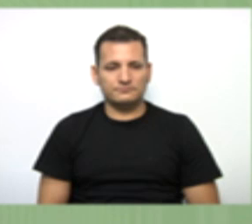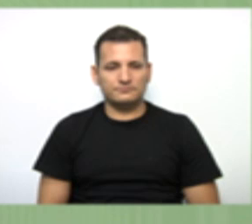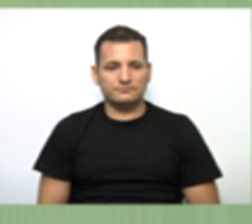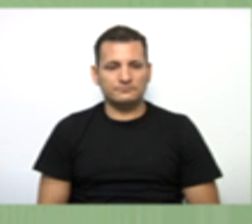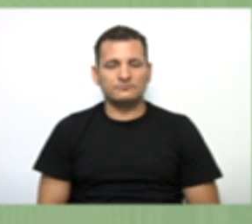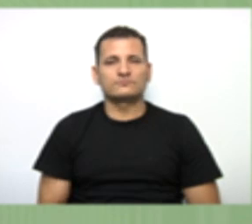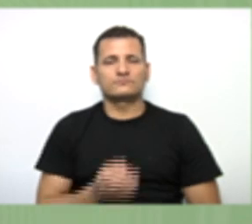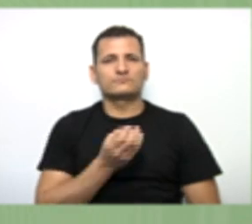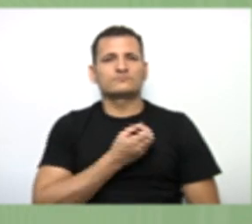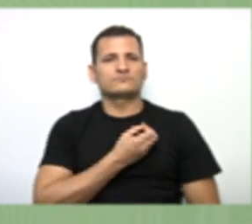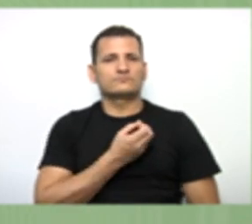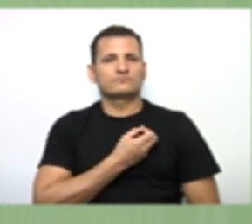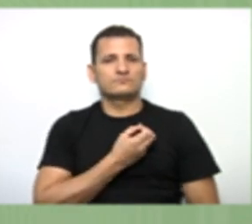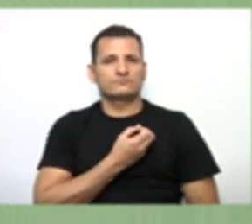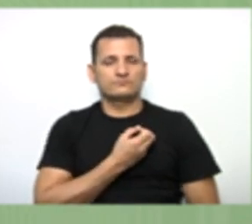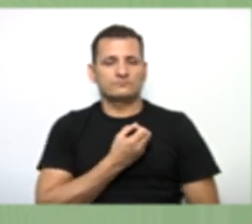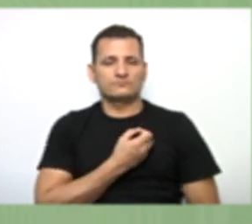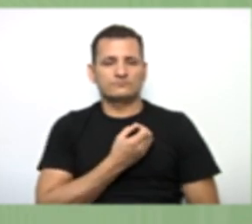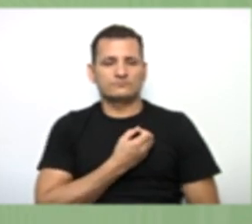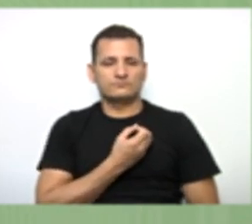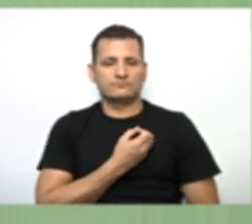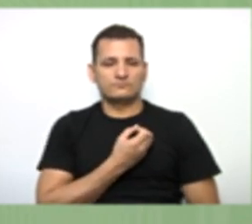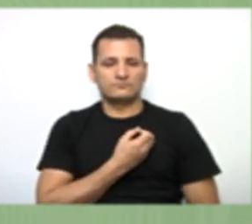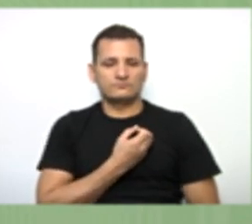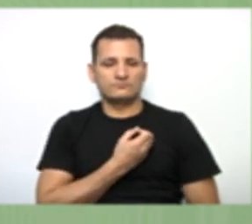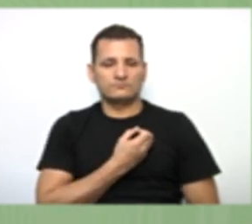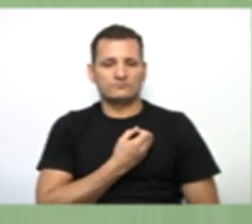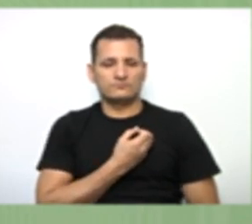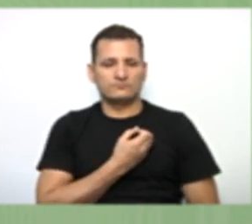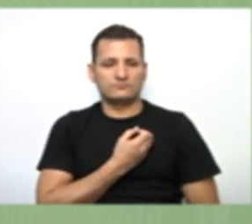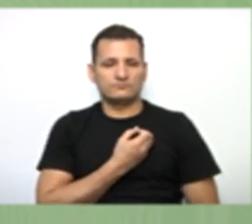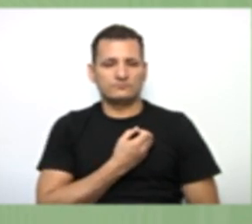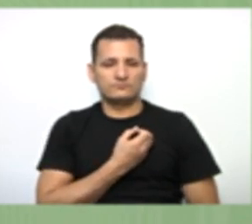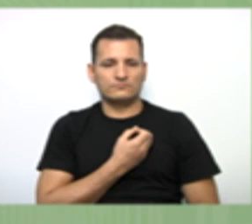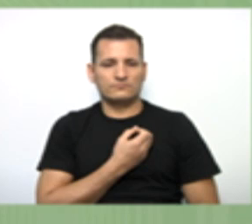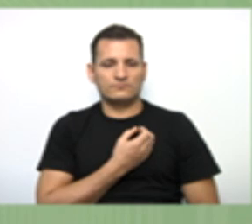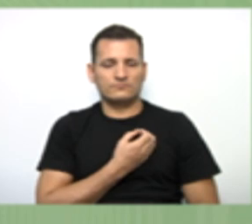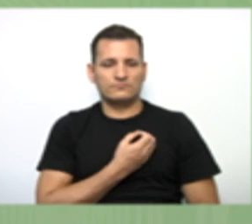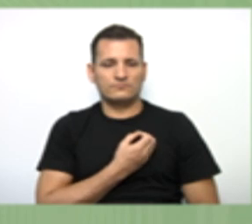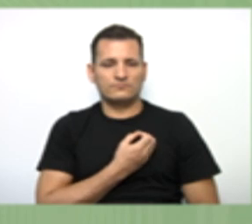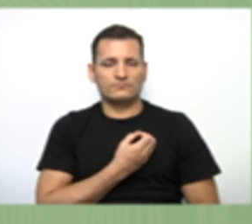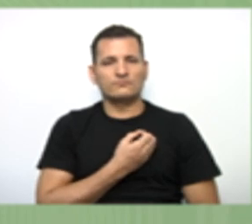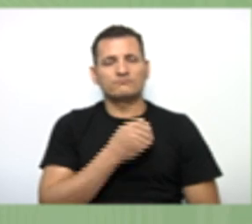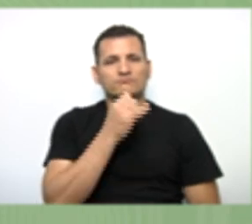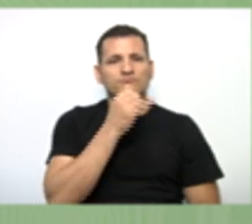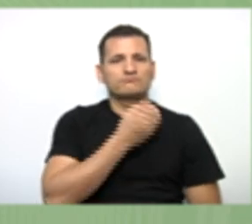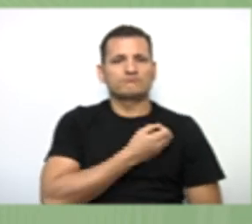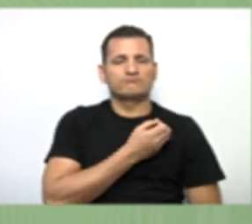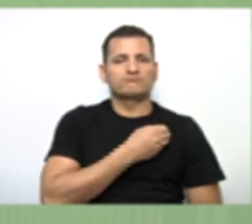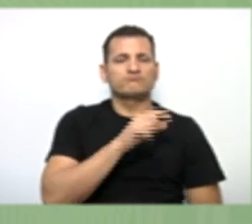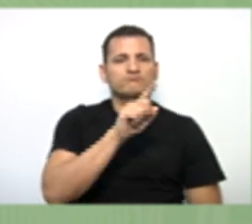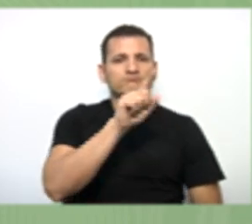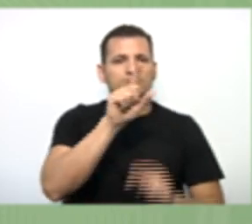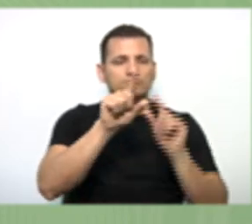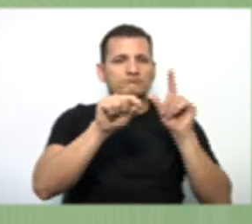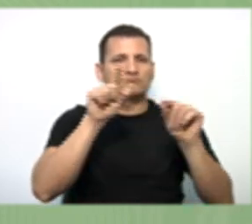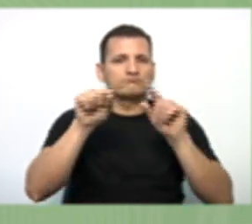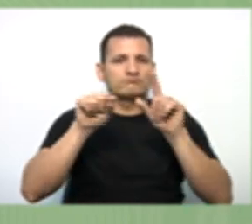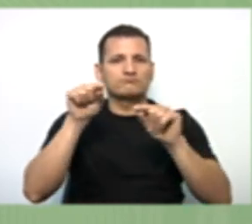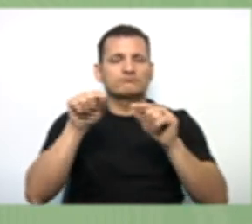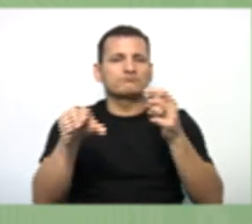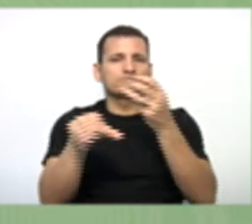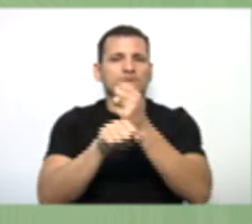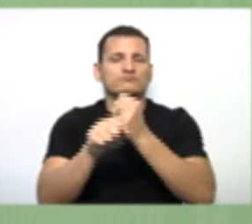Quais os números necessários para dar 28? Né?